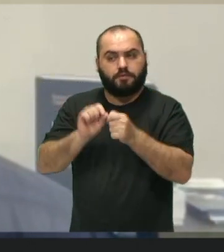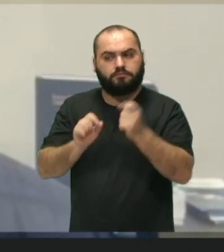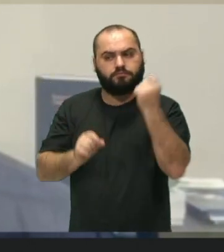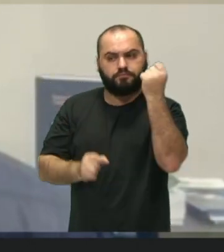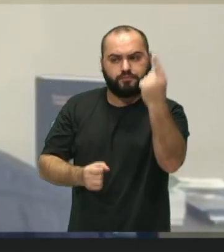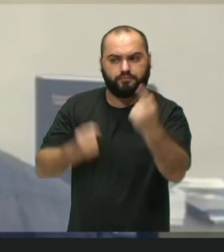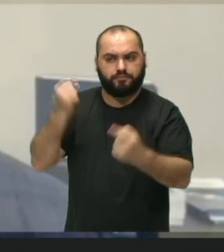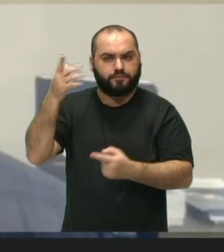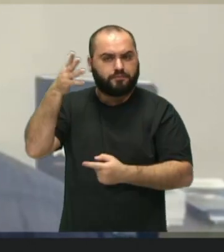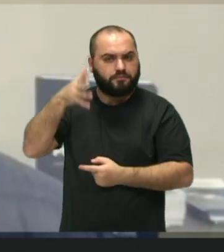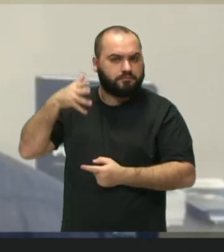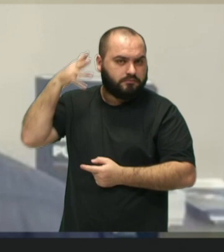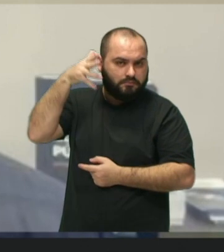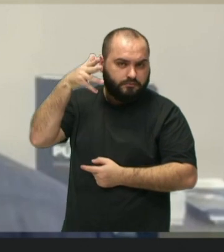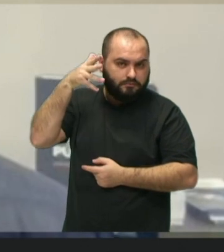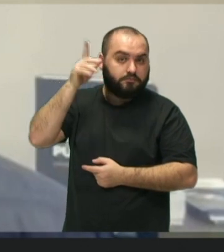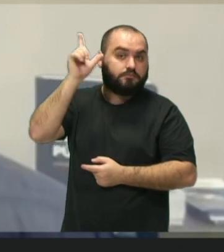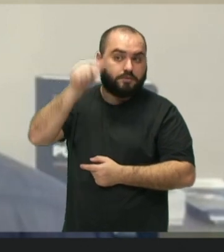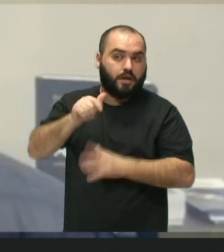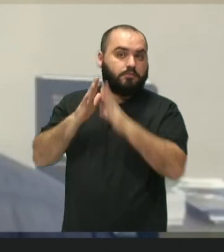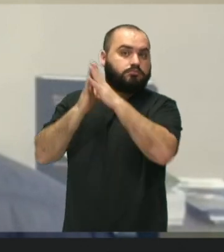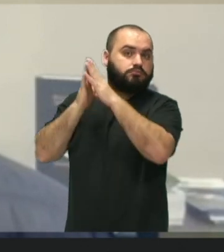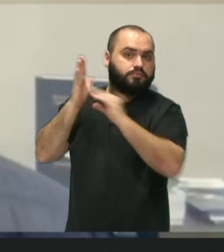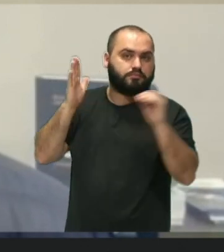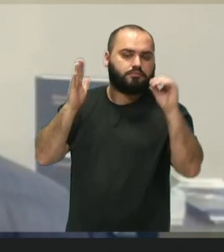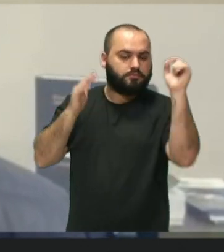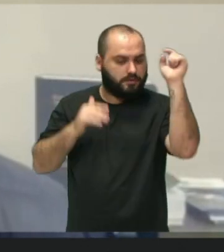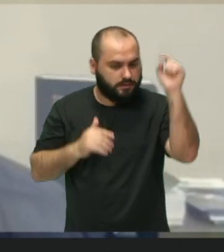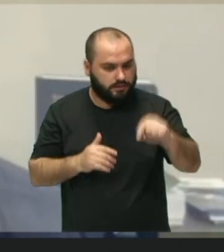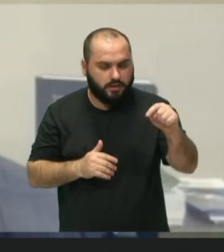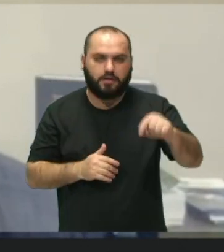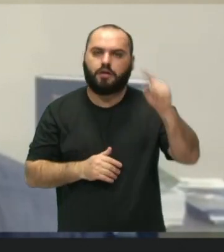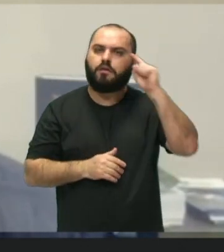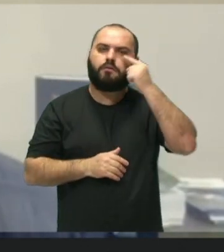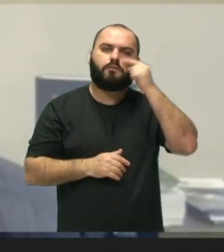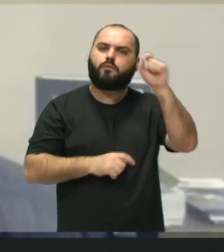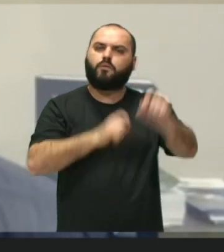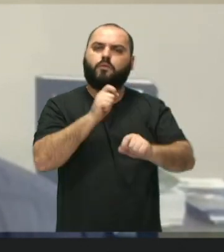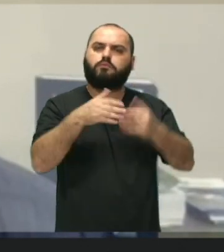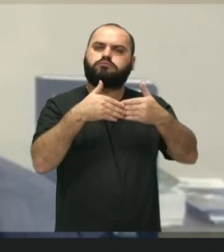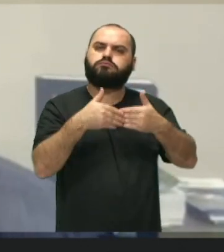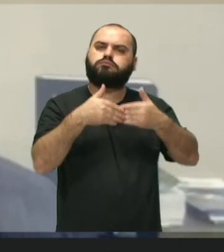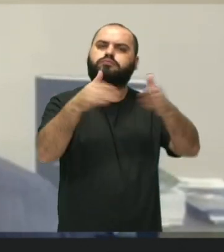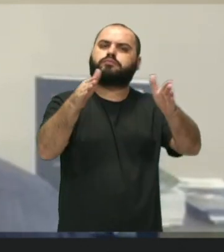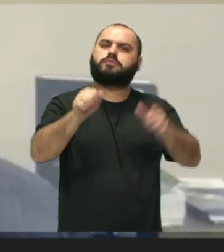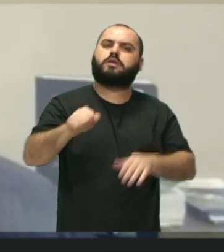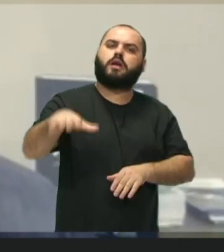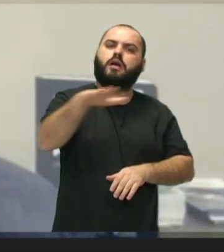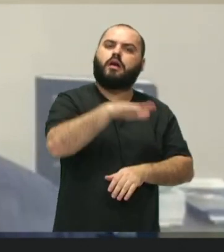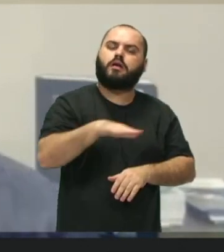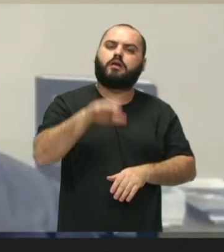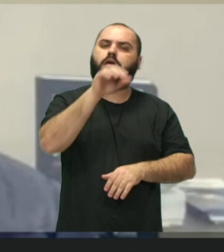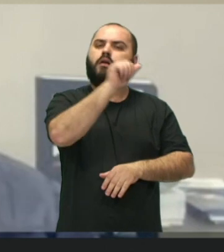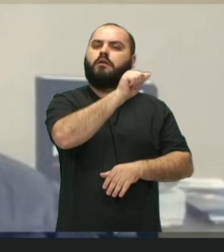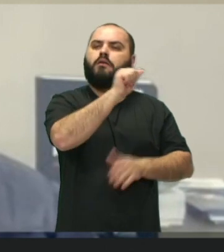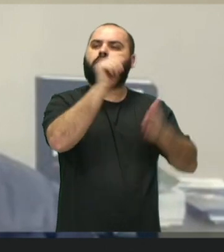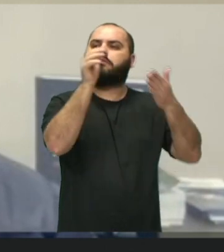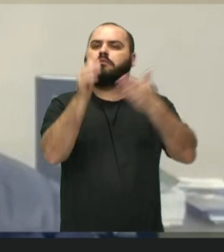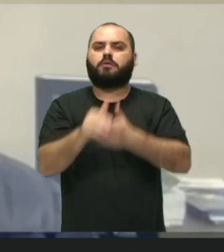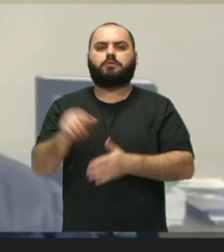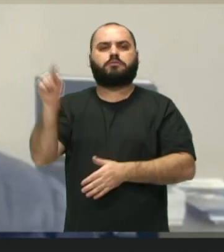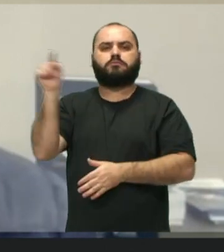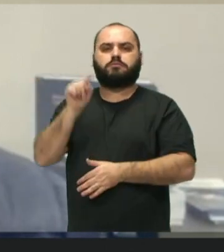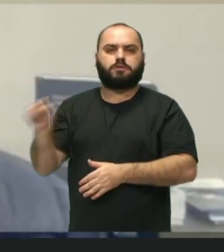workshops que serviram como modelos, e aqui a gente resolveu realmente abranger todas as áreas de A a Z. Essa oportunidade que a Câmara